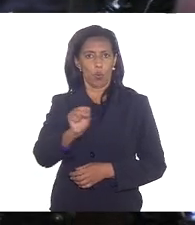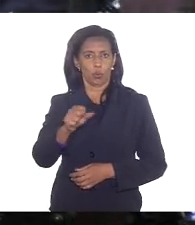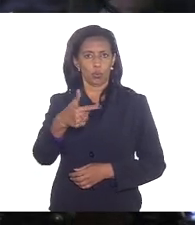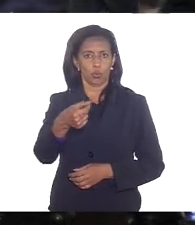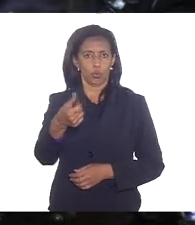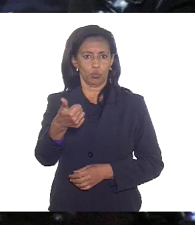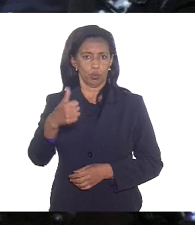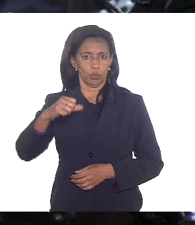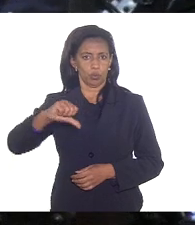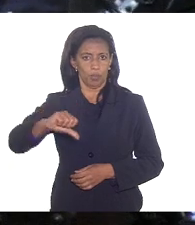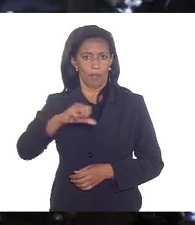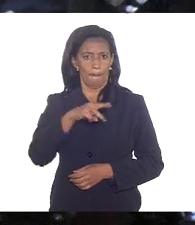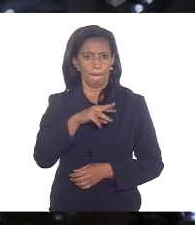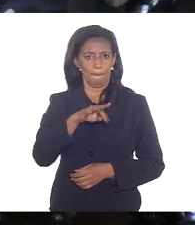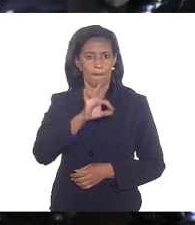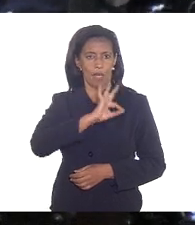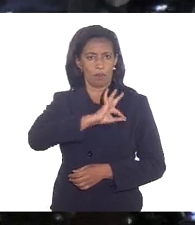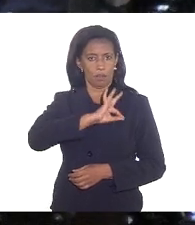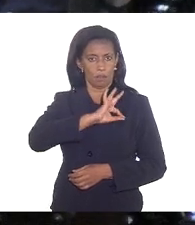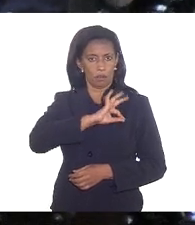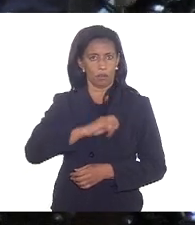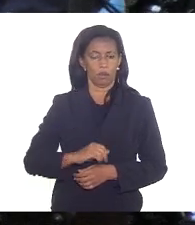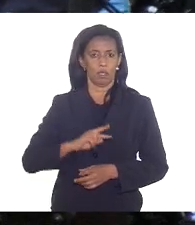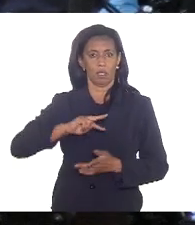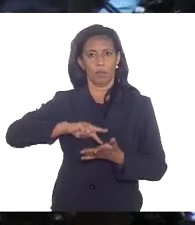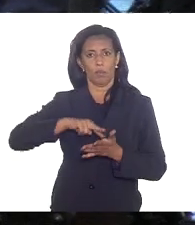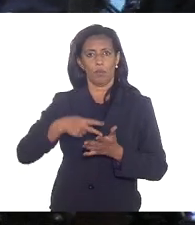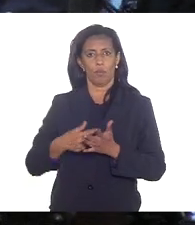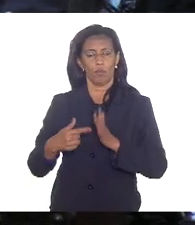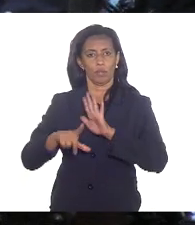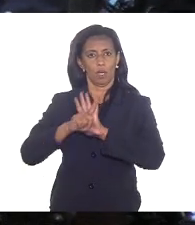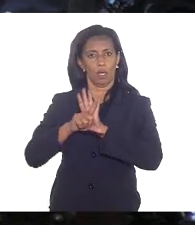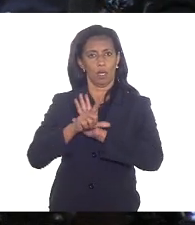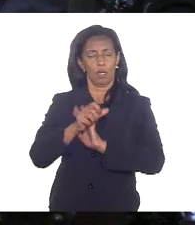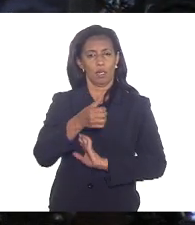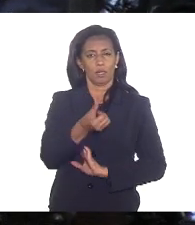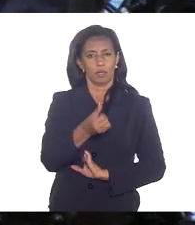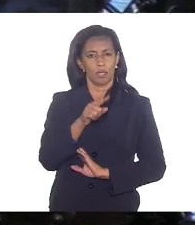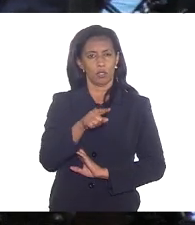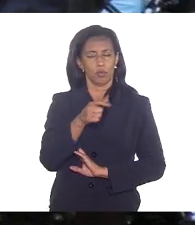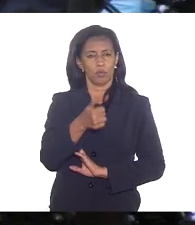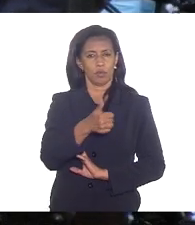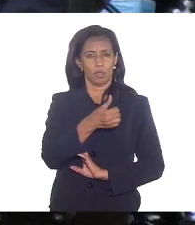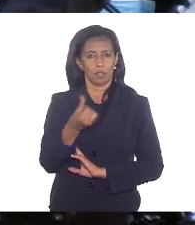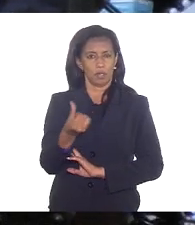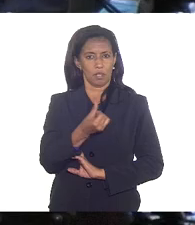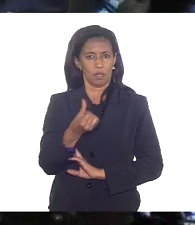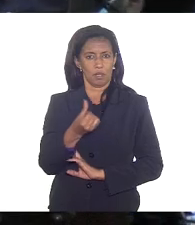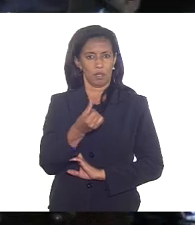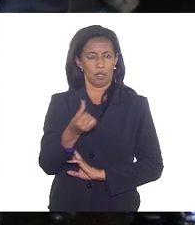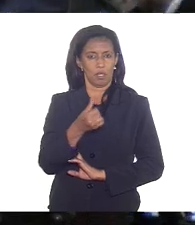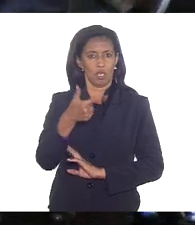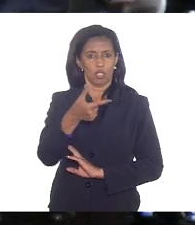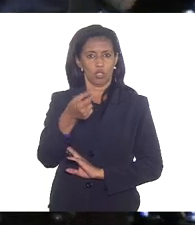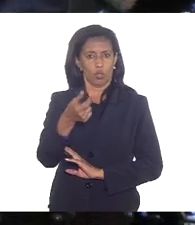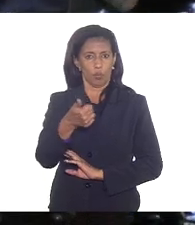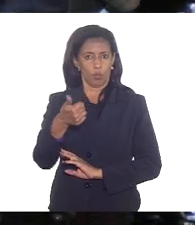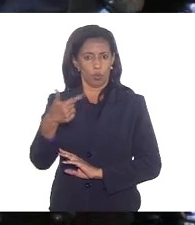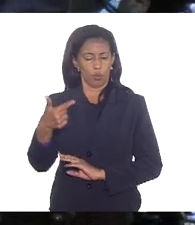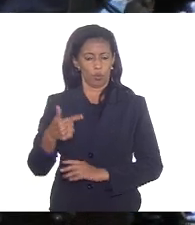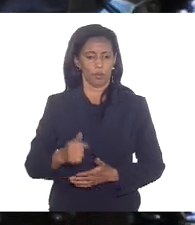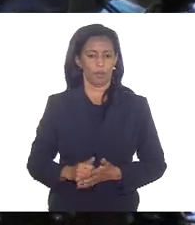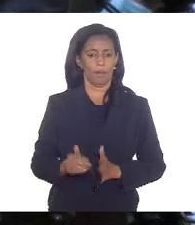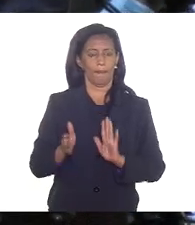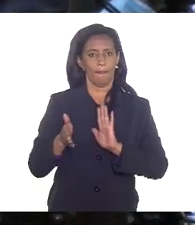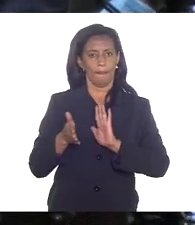de 2019 de autoria da deputada Martha Rocha que altera lei 6165 de 15 fevereiro 2012